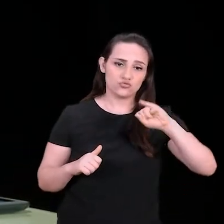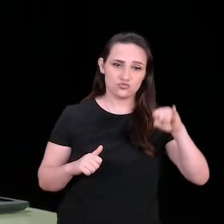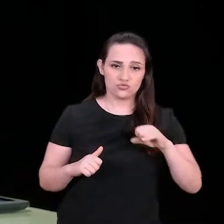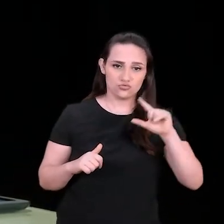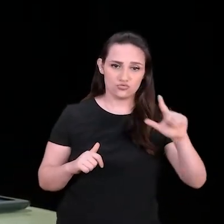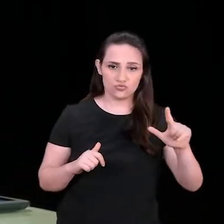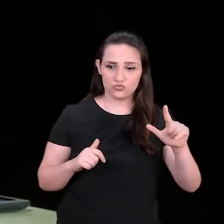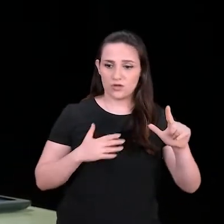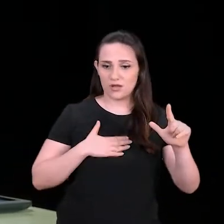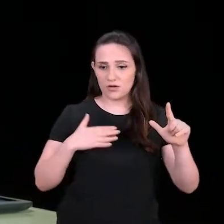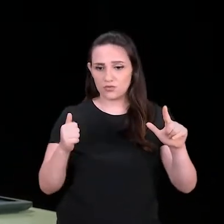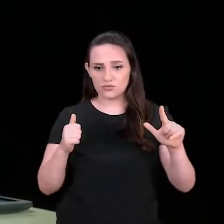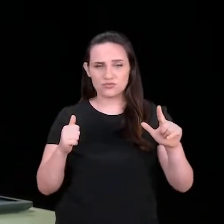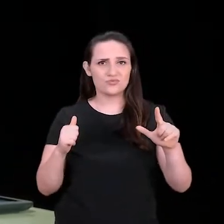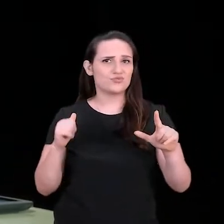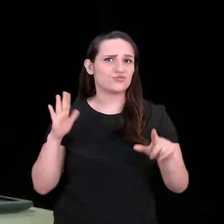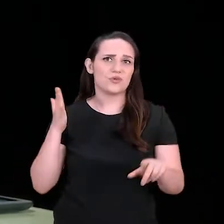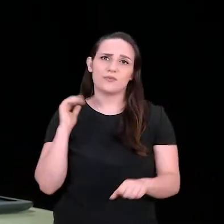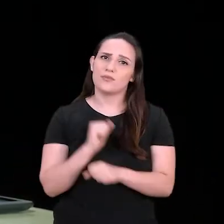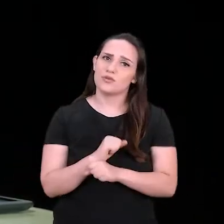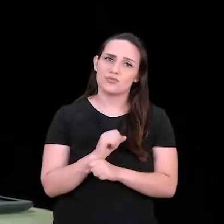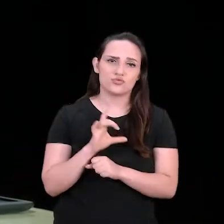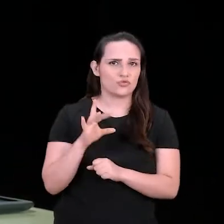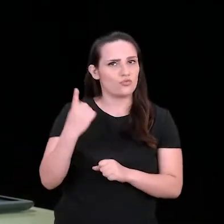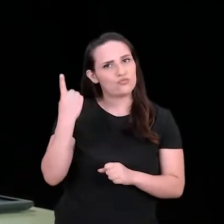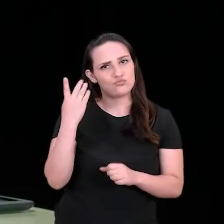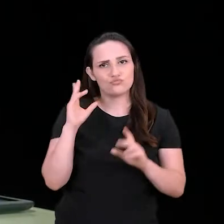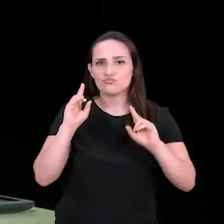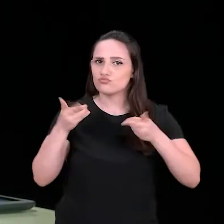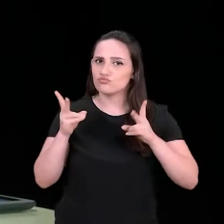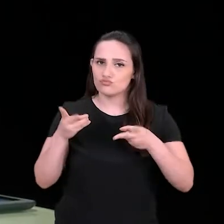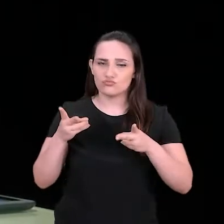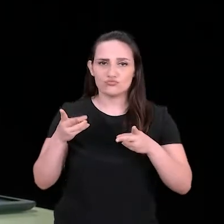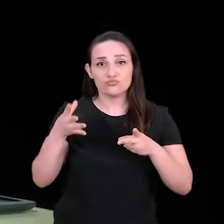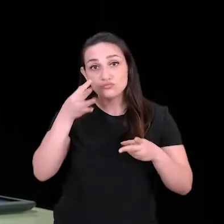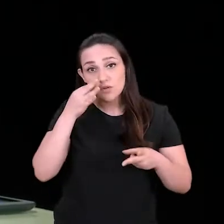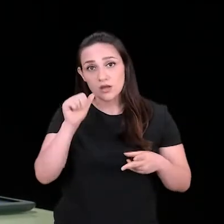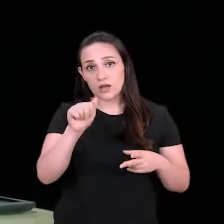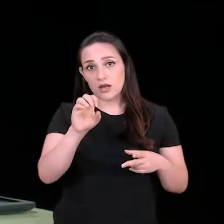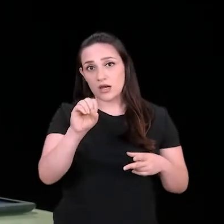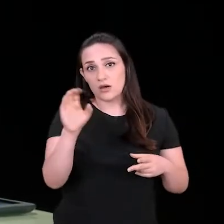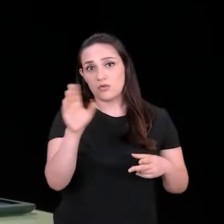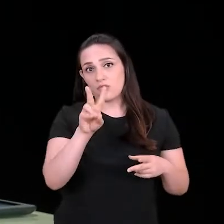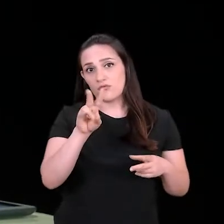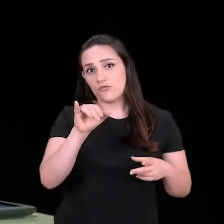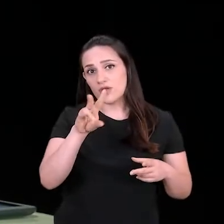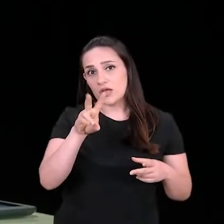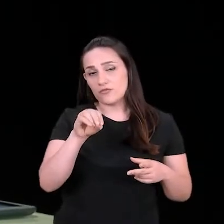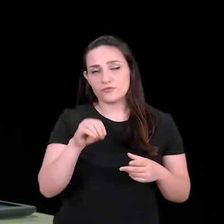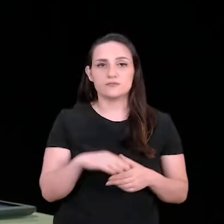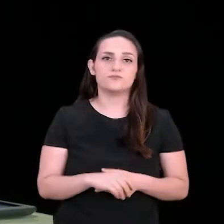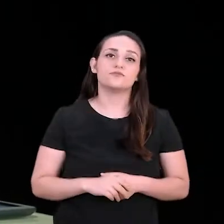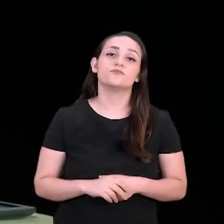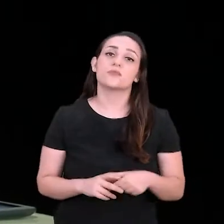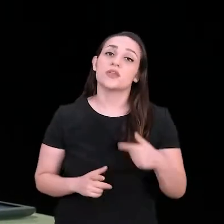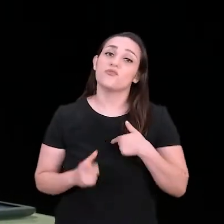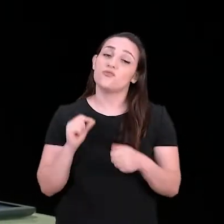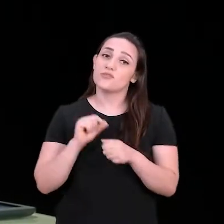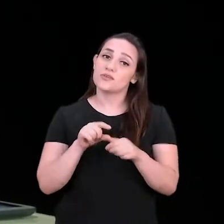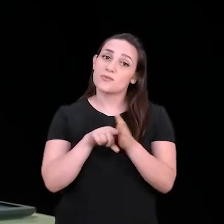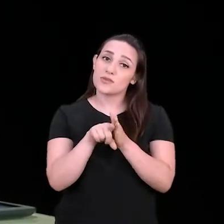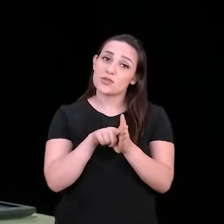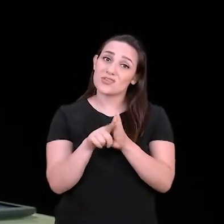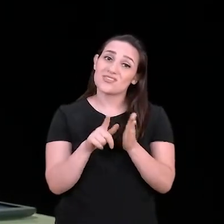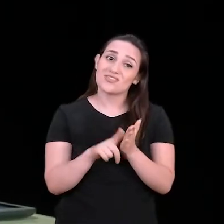de transmitir. Então, só uma experiência continua ainda ao vivo. Lembrando que eu pesquisei